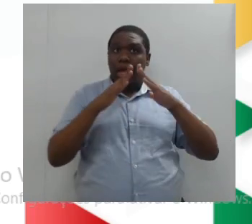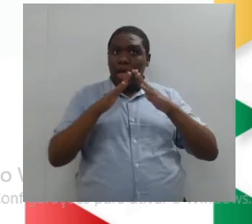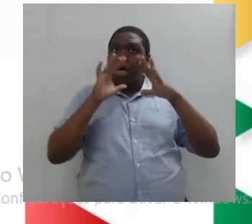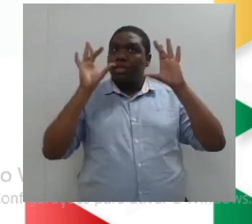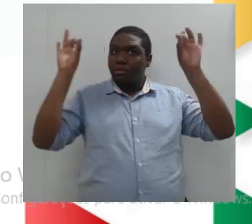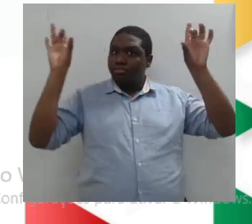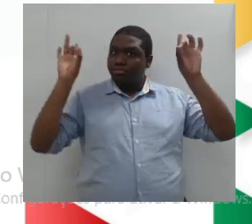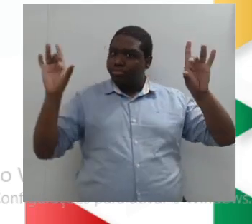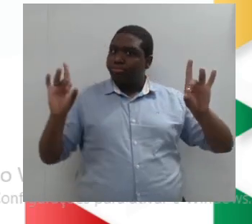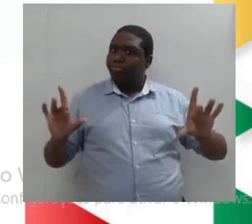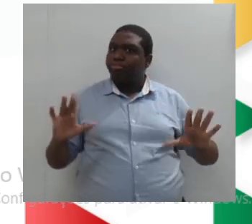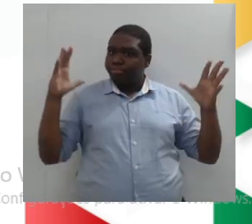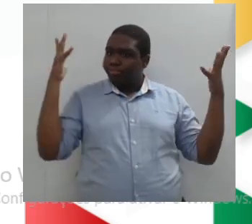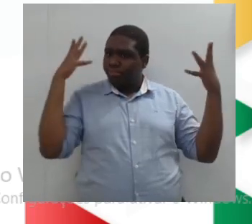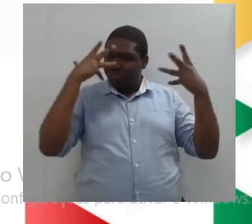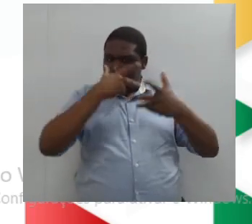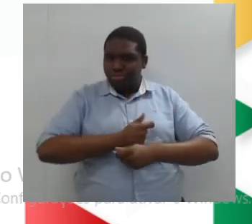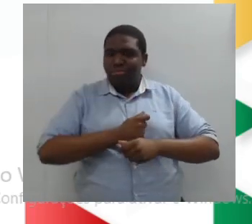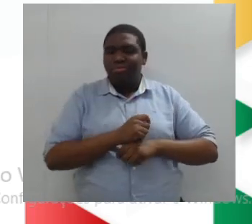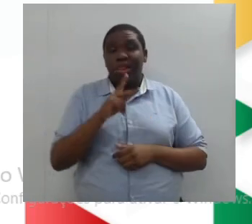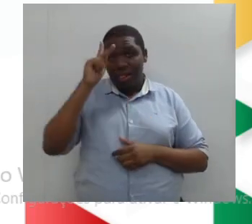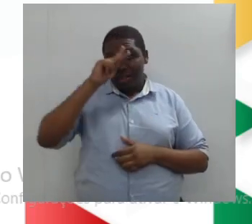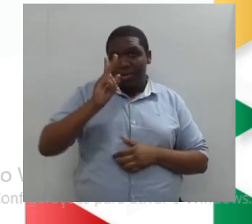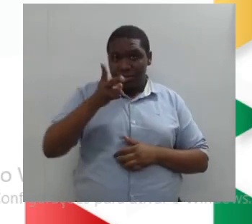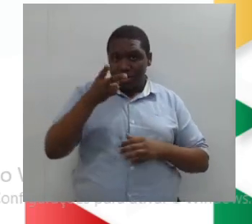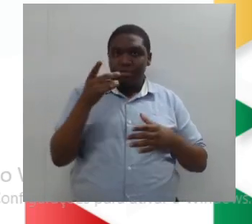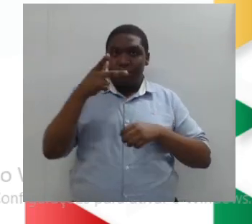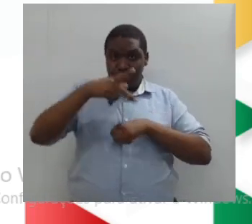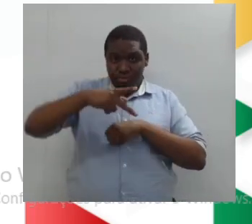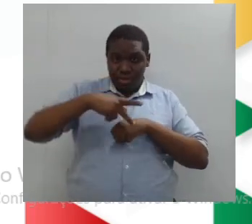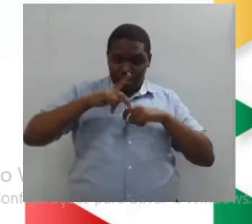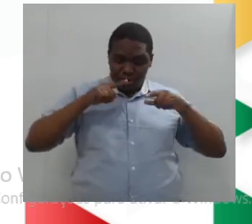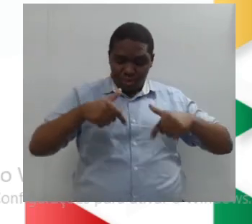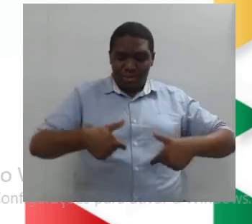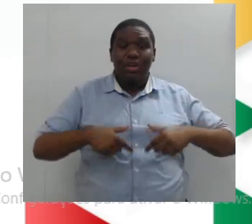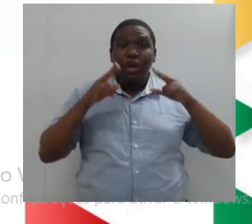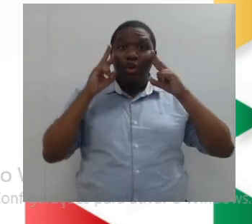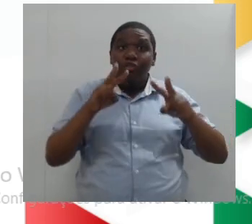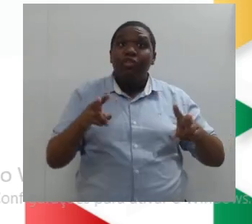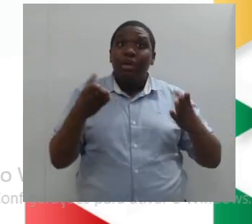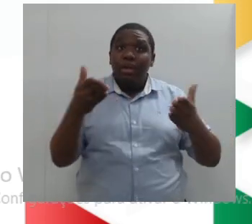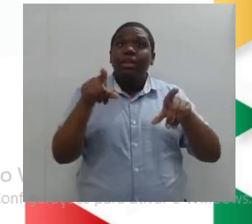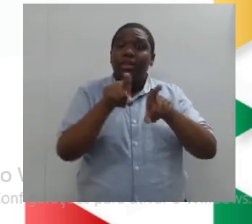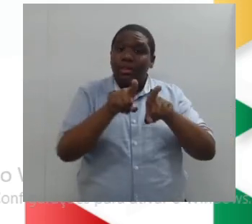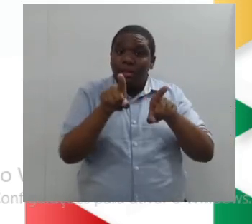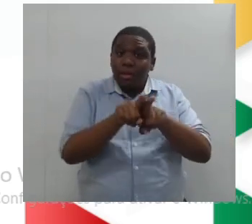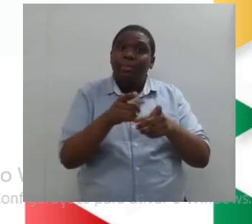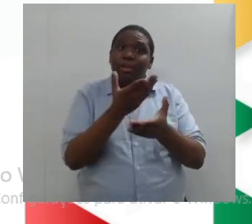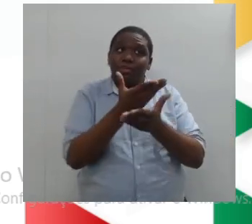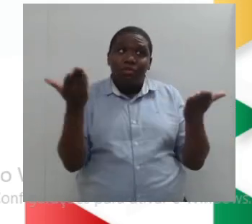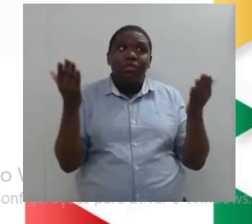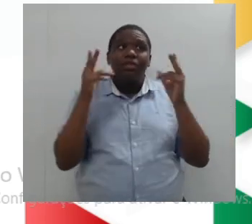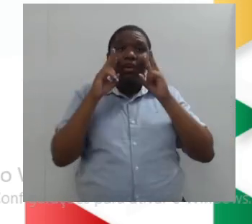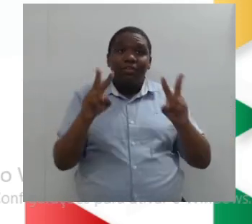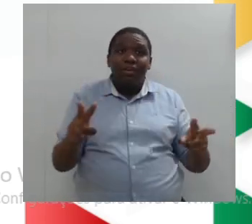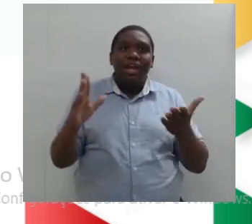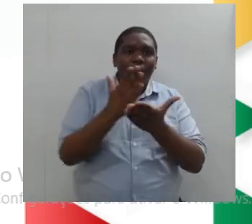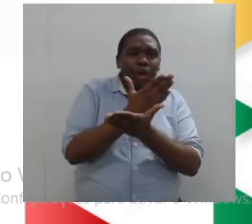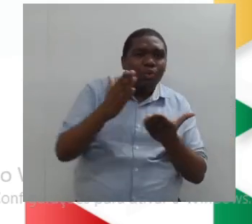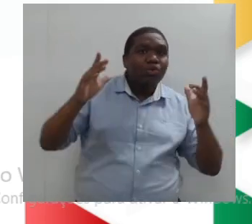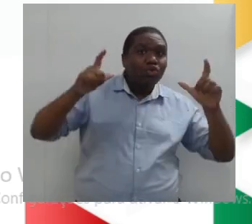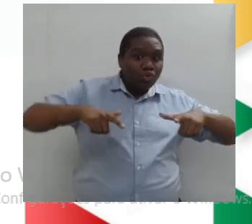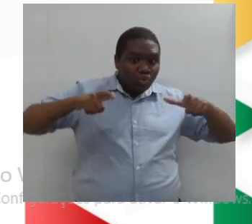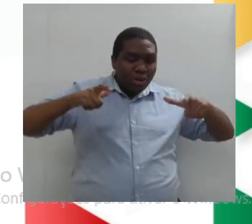Acá, Israel. Lembrar sempre. Vamos ver. Na tela também trago para vocês na tela alguns